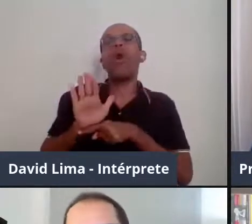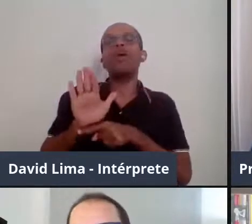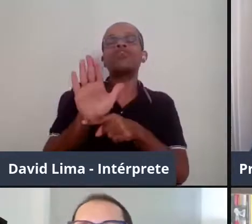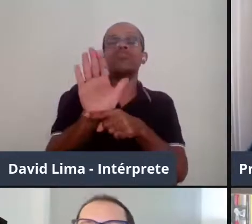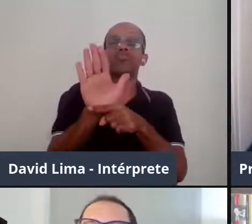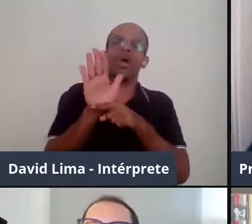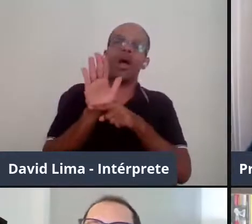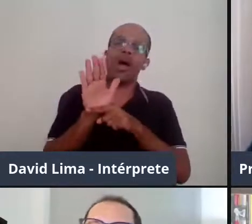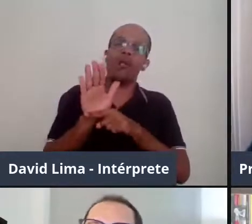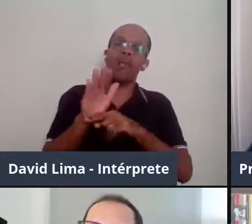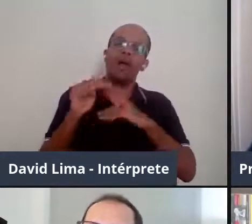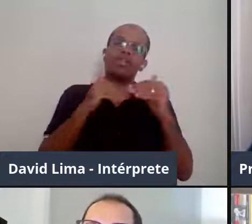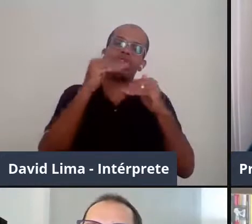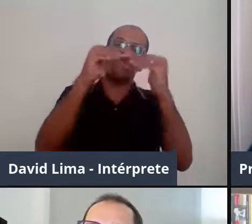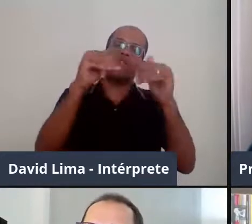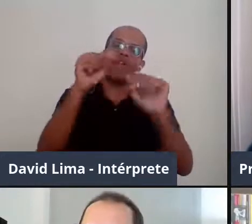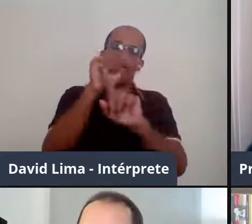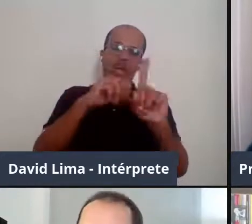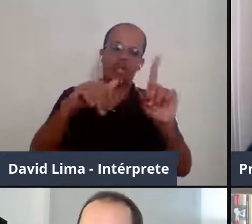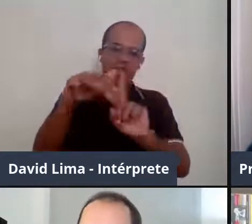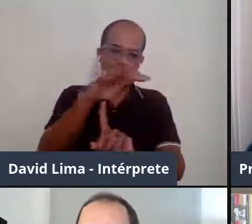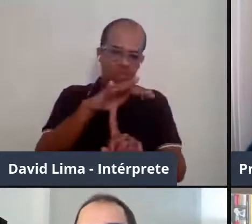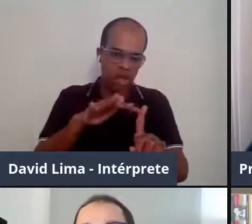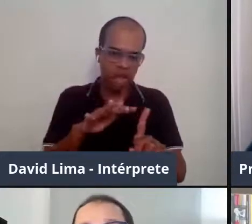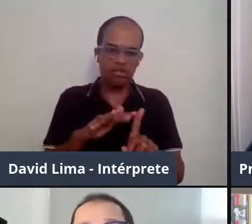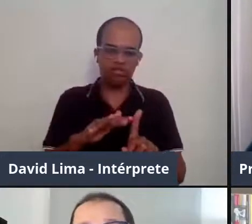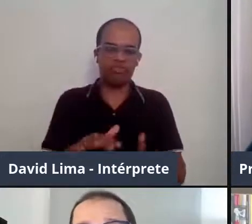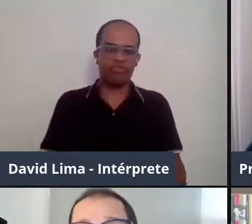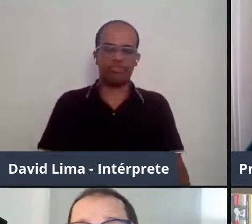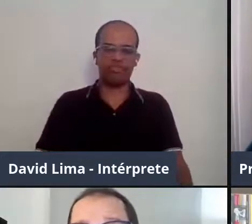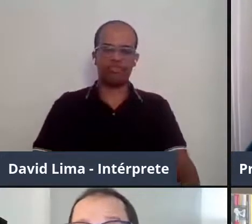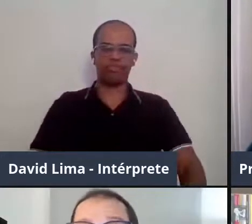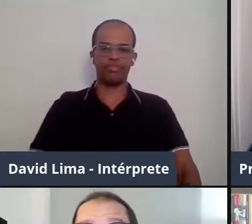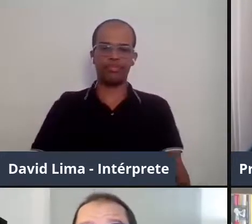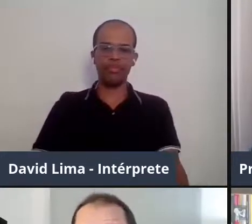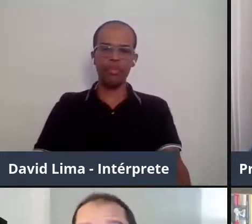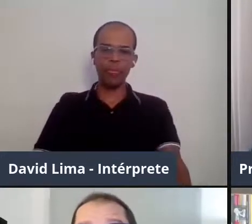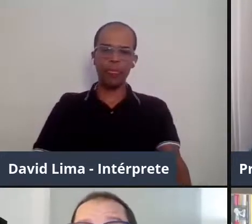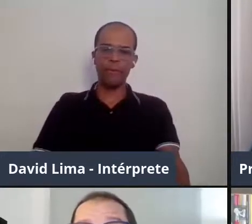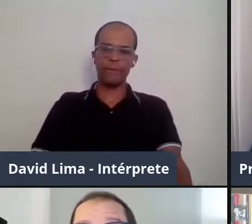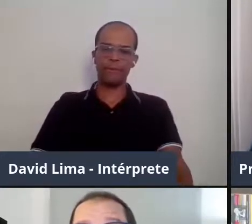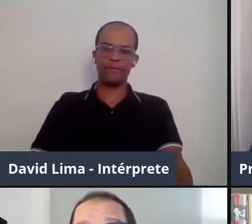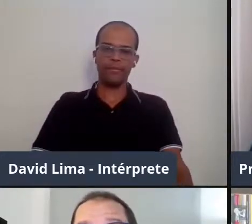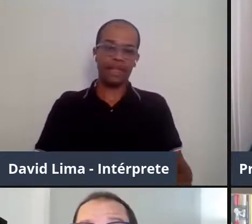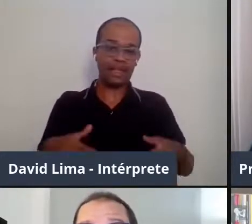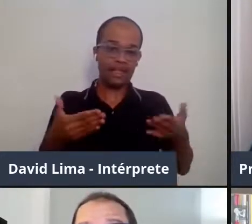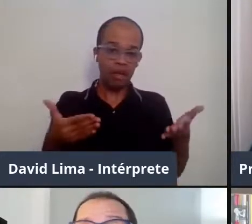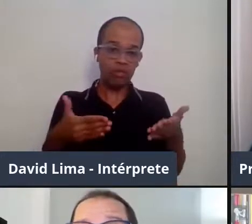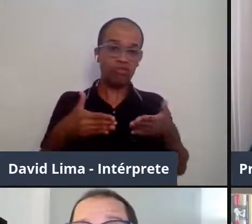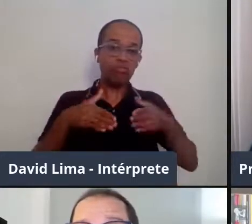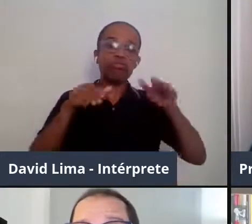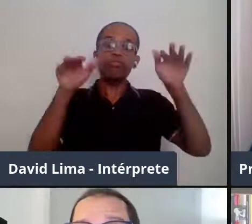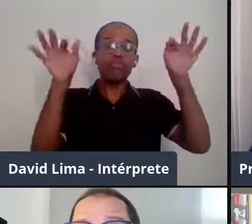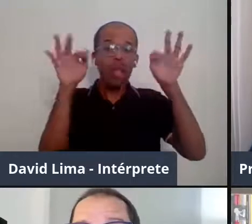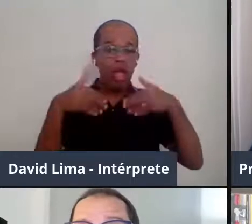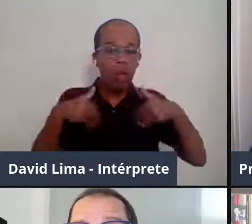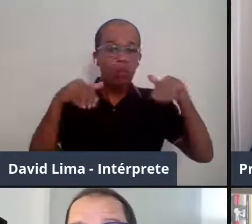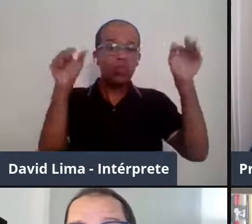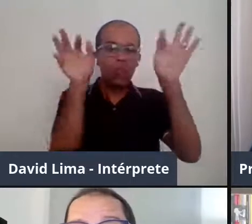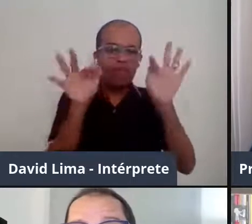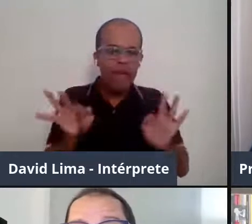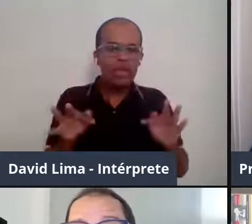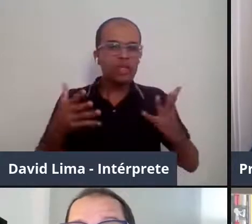no desenvolvimento da sociedade na qual a gente se insere. Então, fiquei muito feliz, fiquei muito